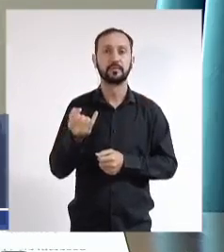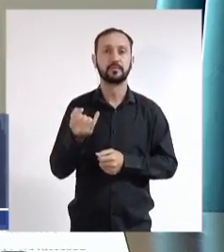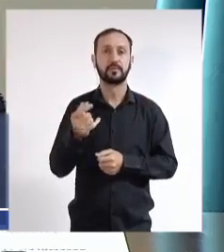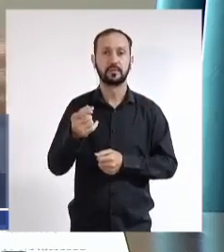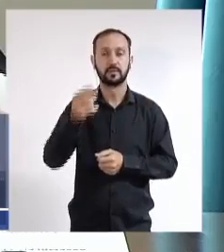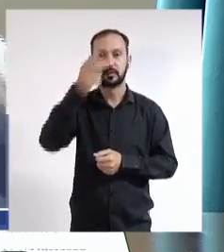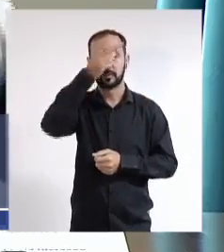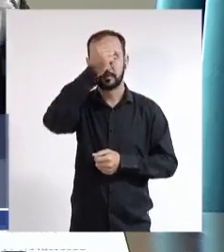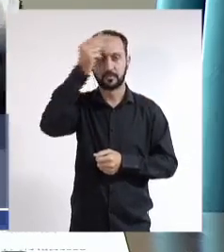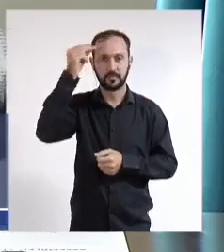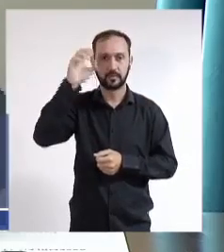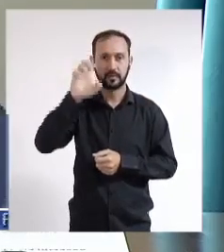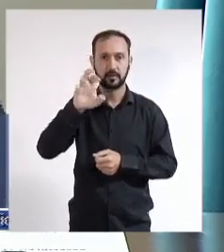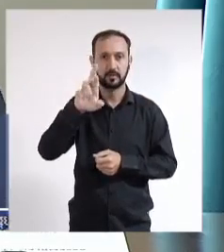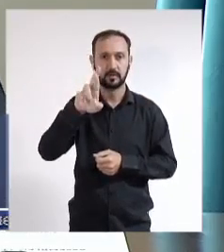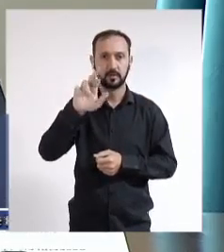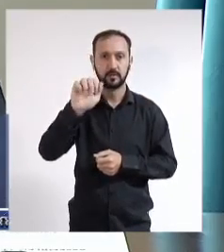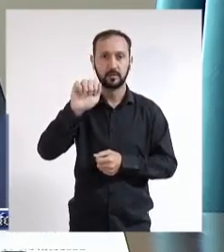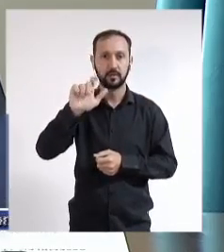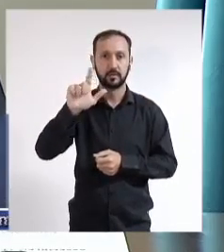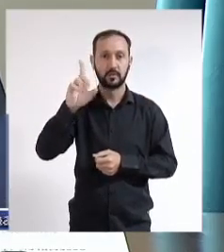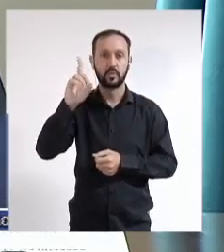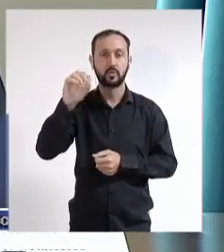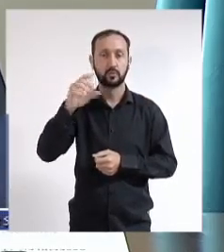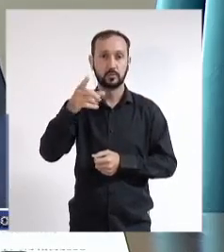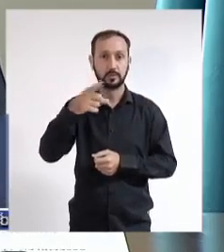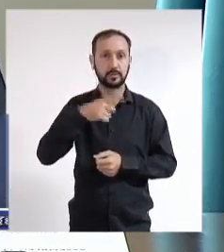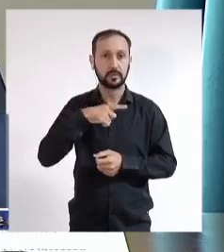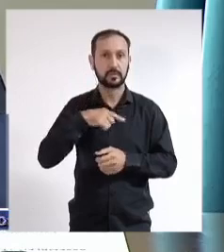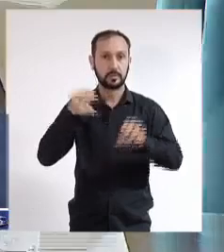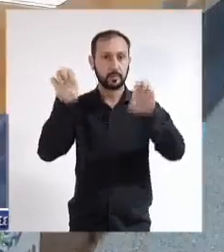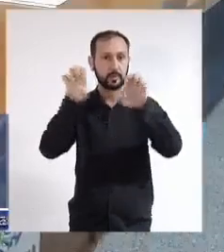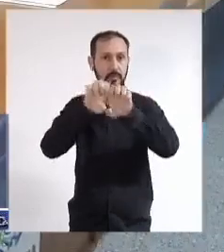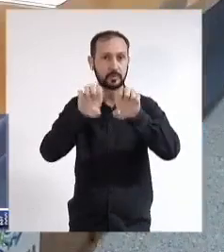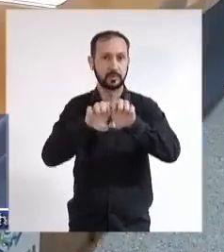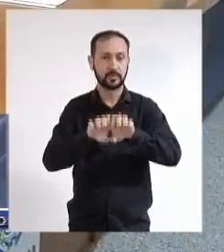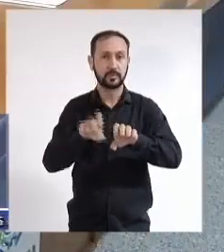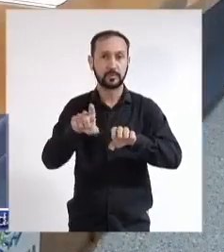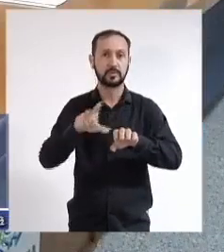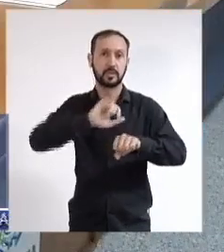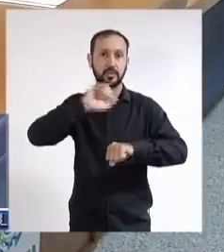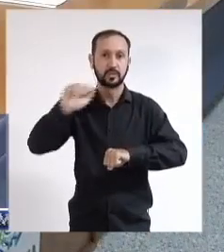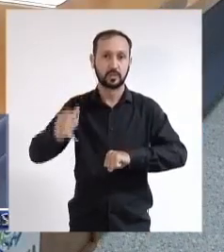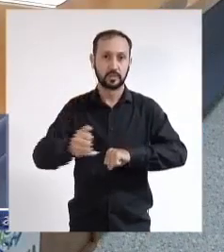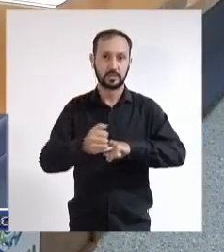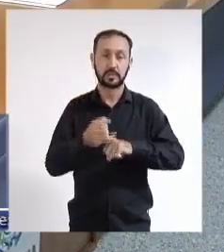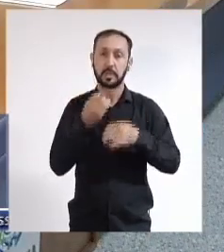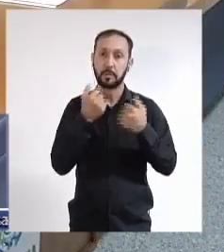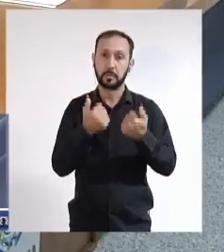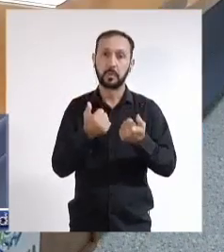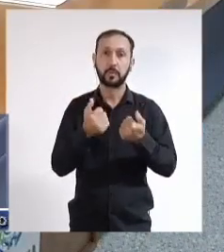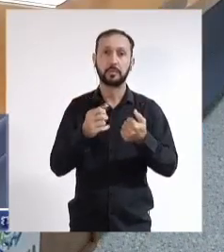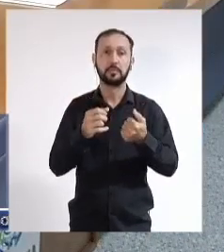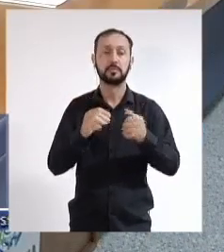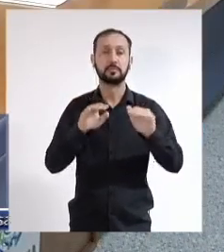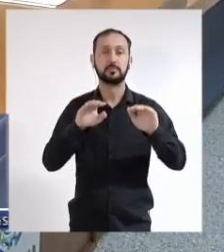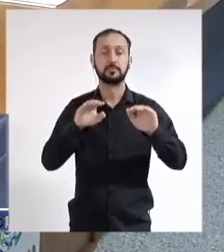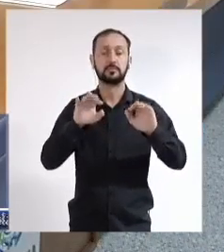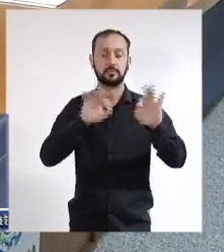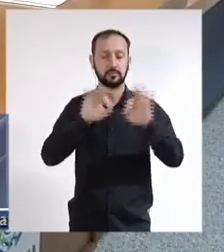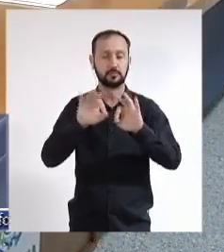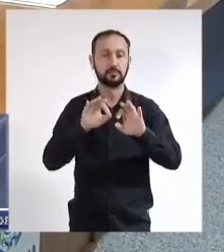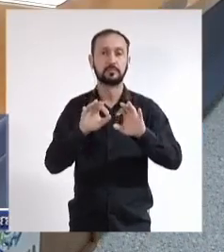prefeito eraldo tem uma infraestrutura muito grande lá em jateí nós podemos